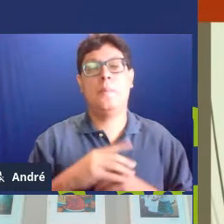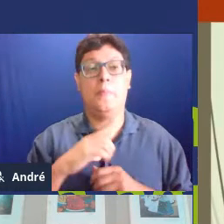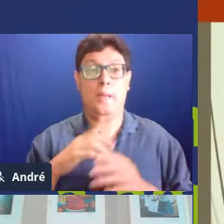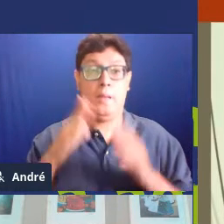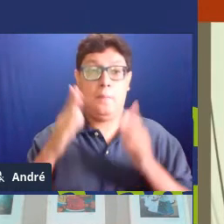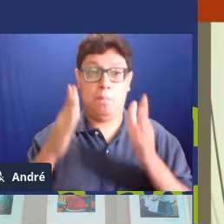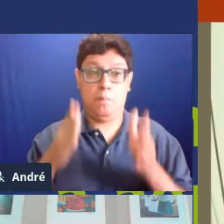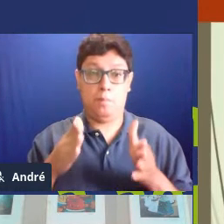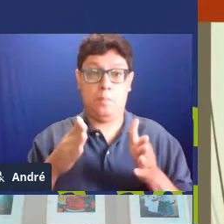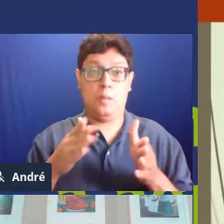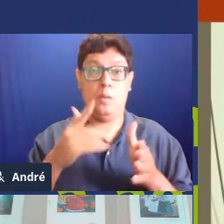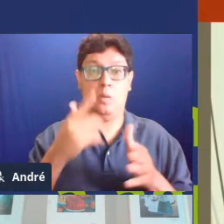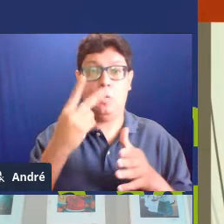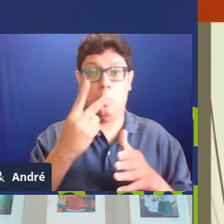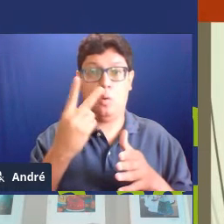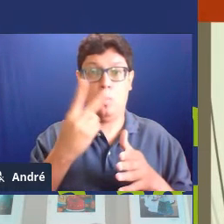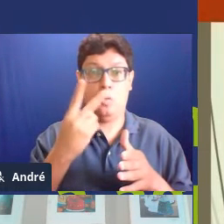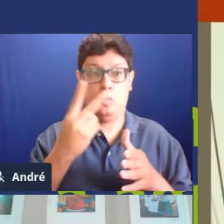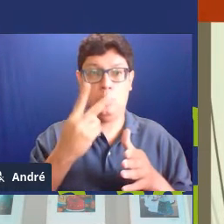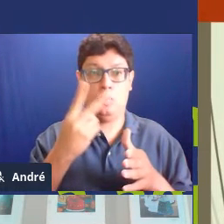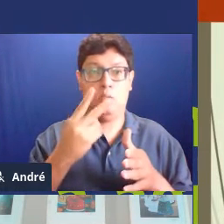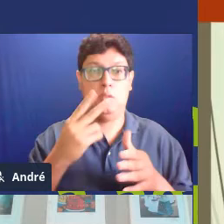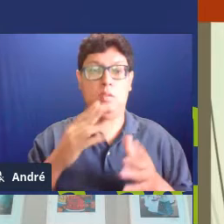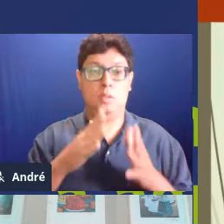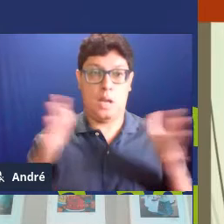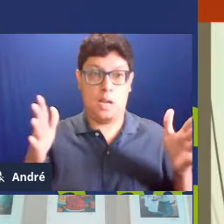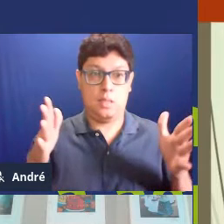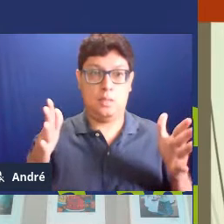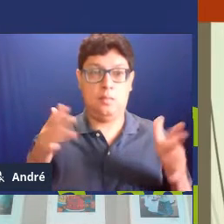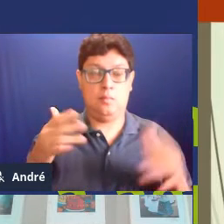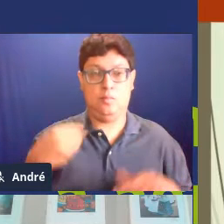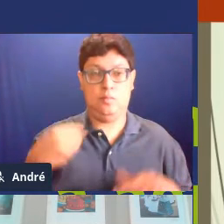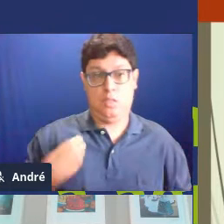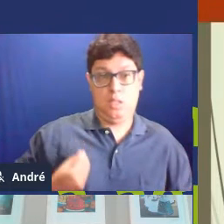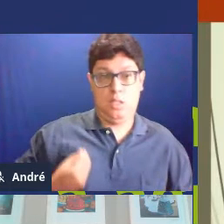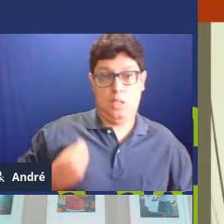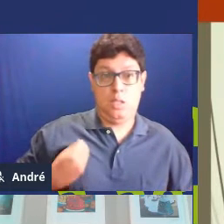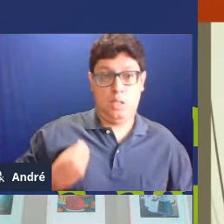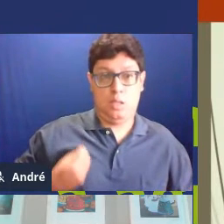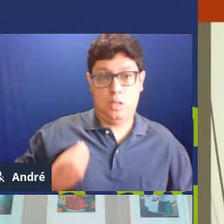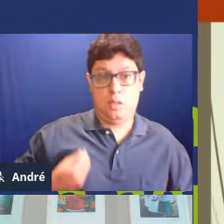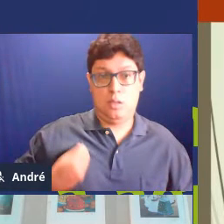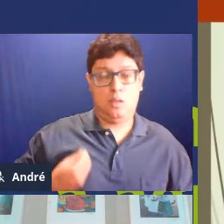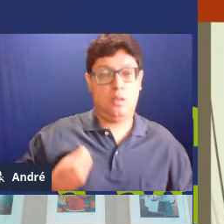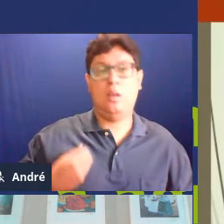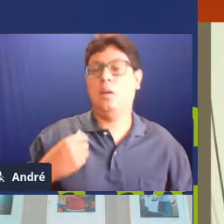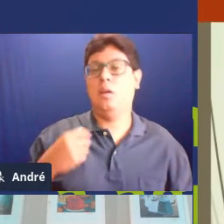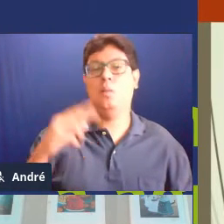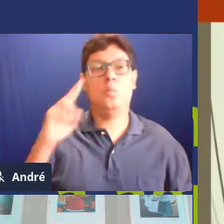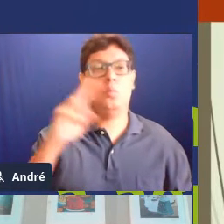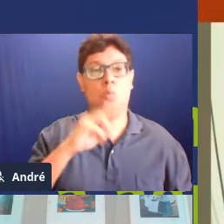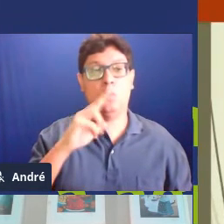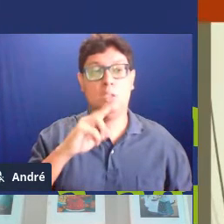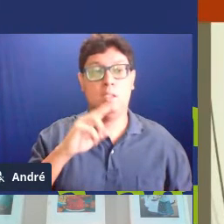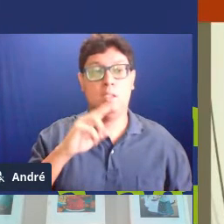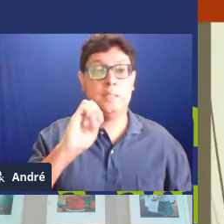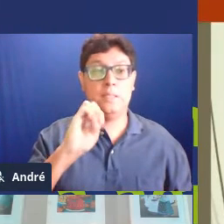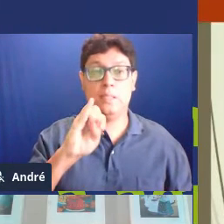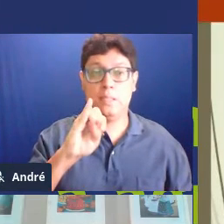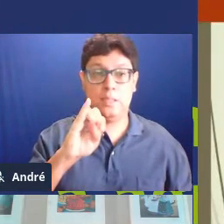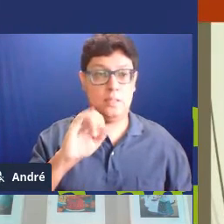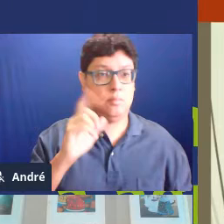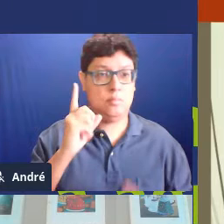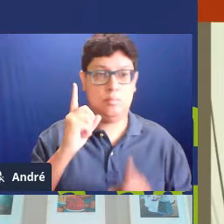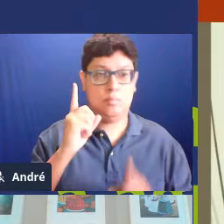elas vão morrer. Falta um dia para ela virar pós-larva, um camarãozinho, uma miniatura de camarão. Ou ela